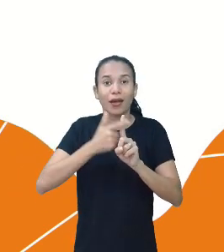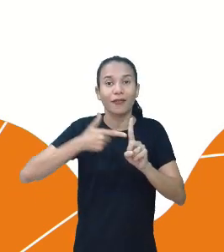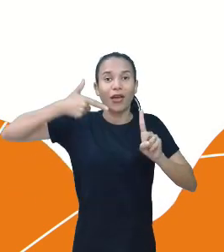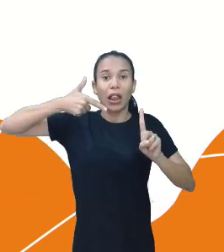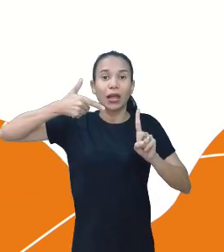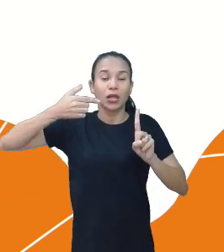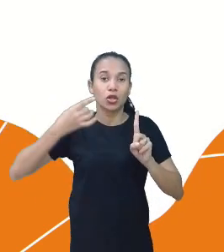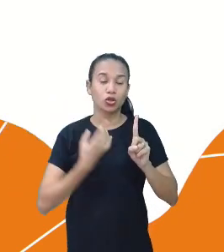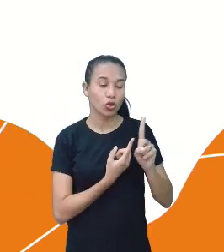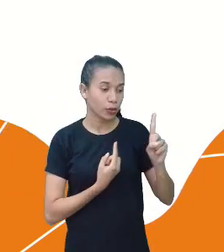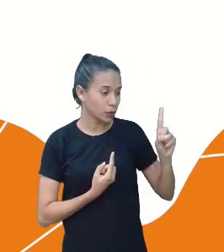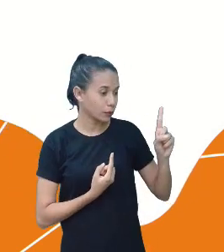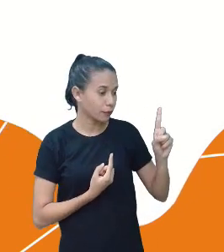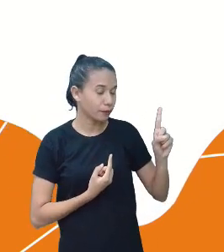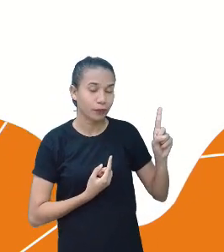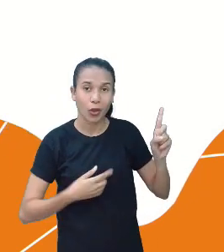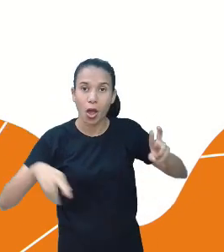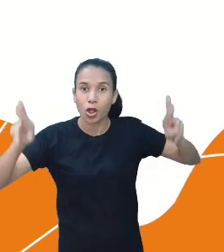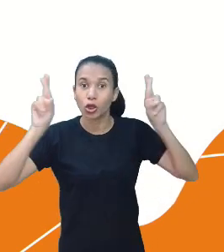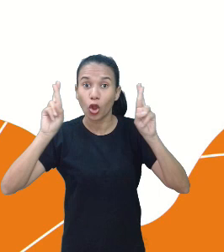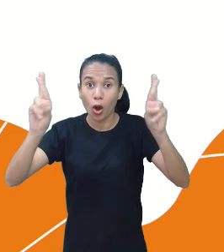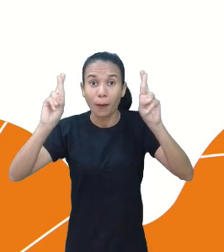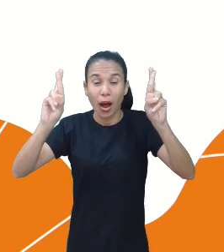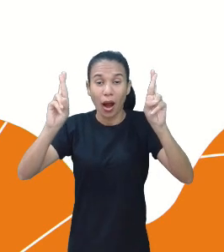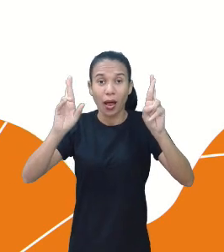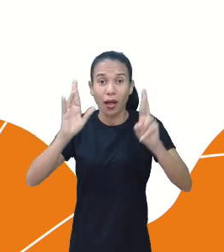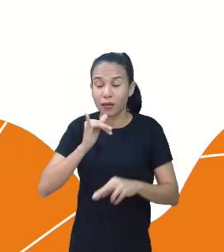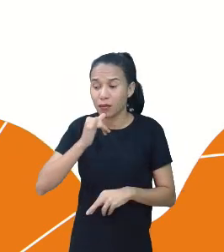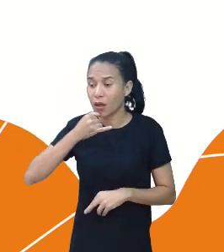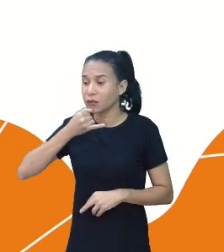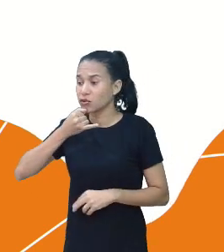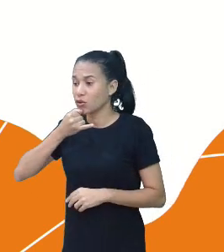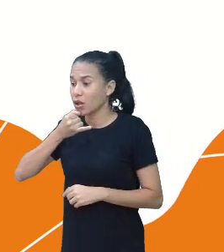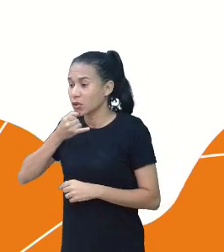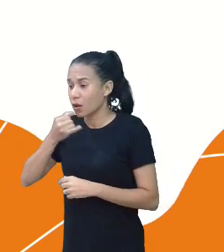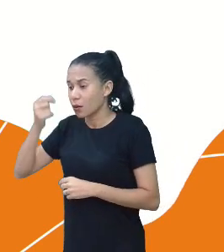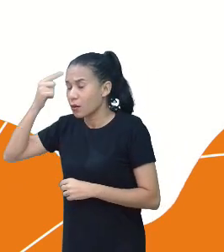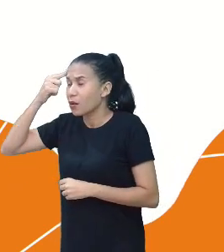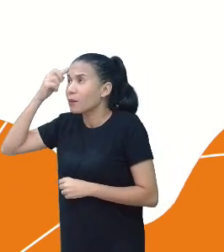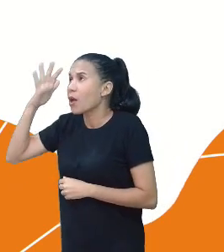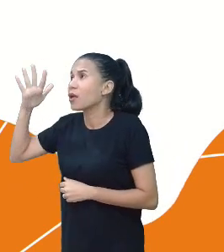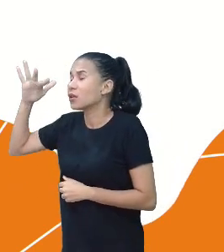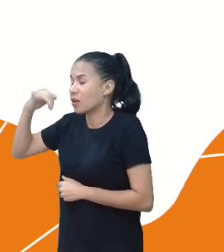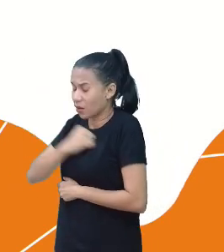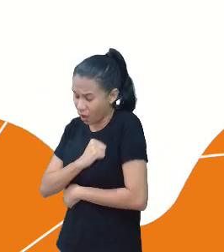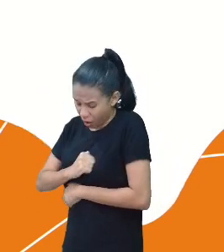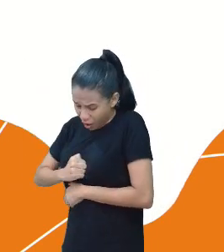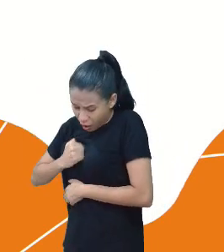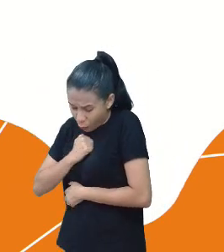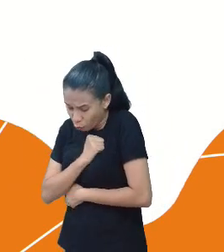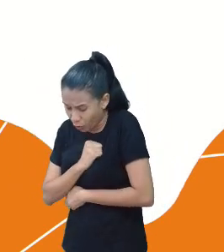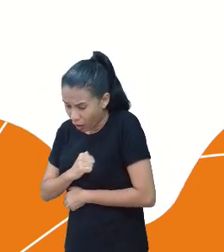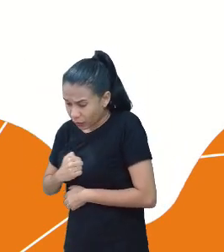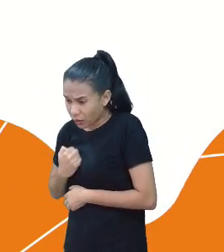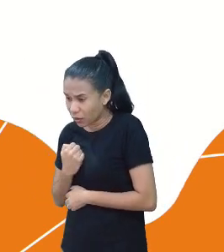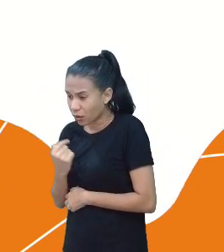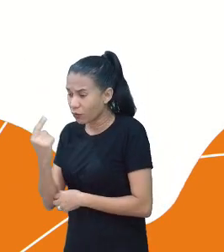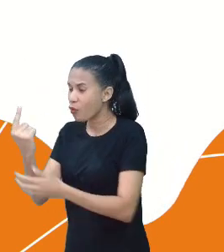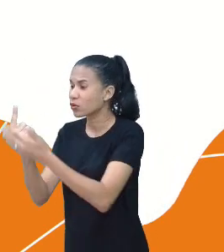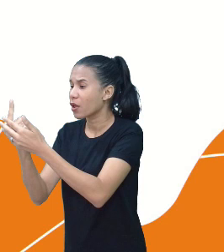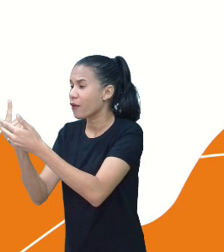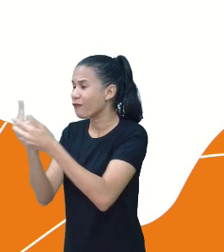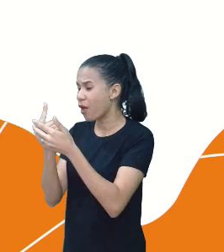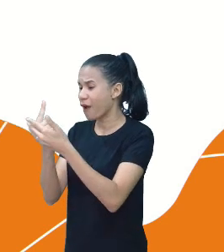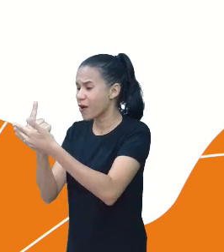sozinho. Tomara que a tristeza te convença, que a saudade não compensa, e que a